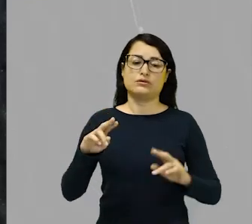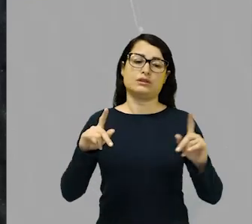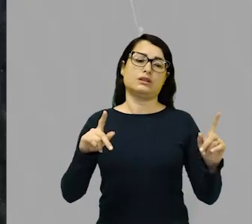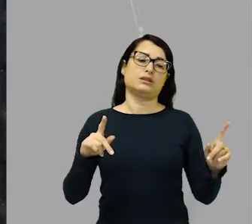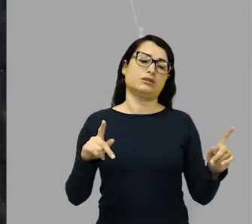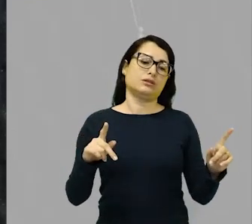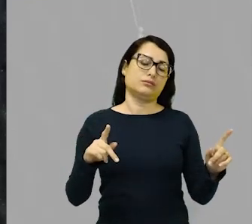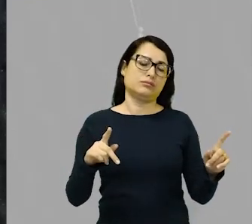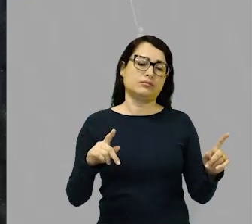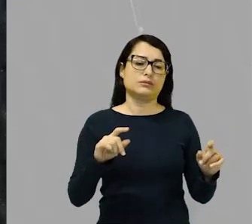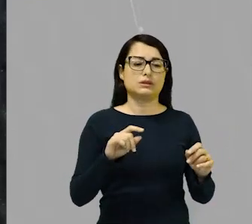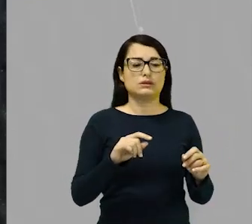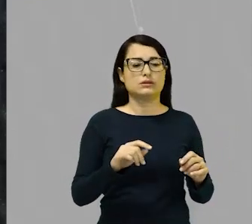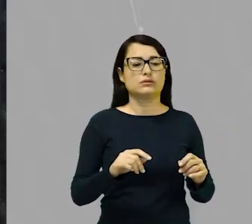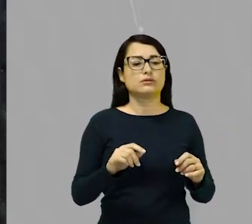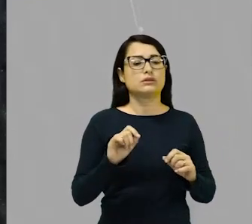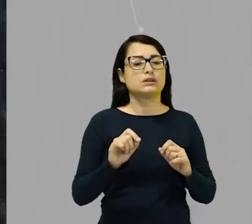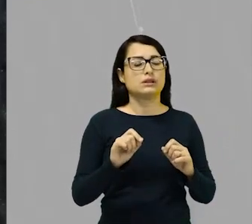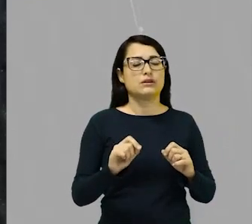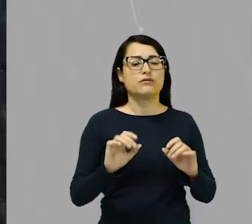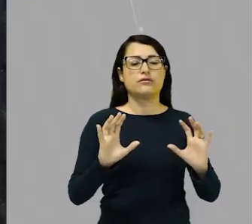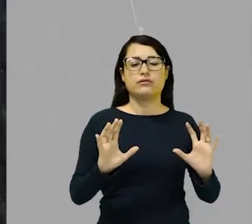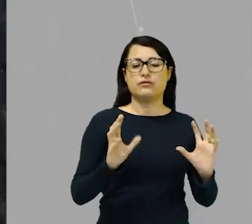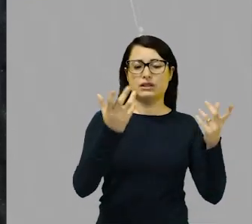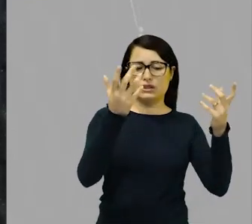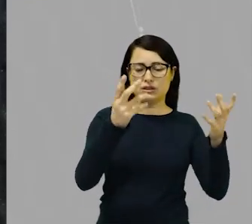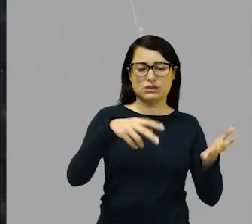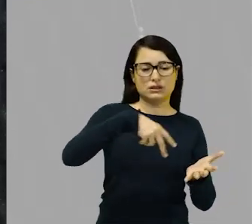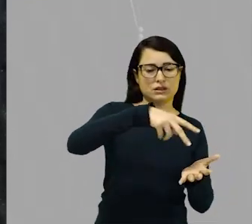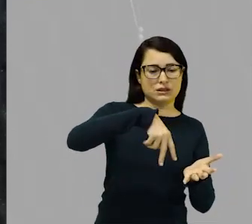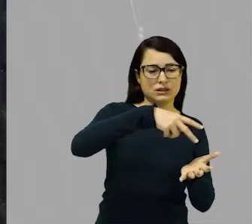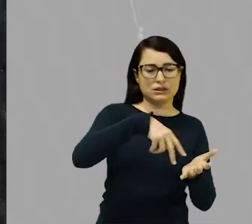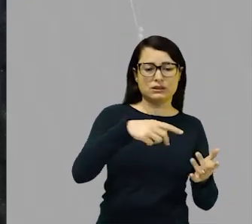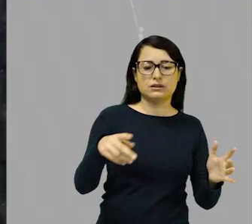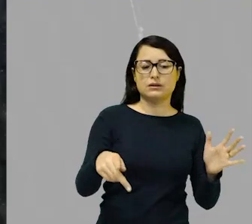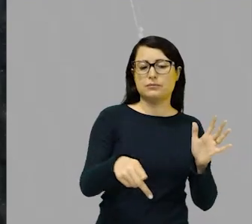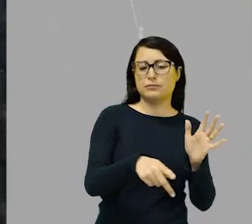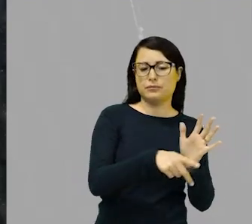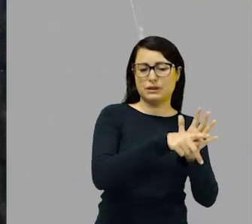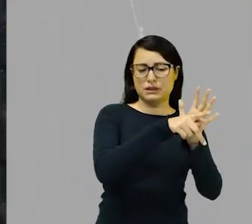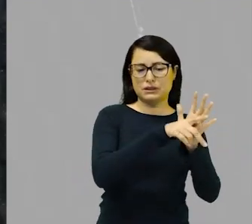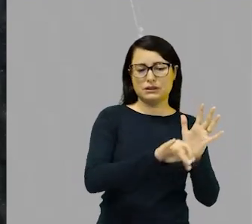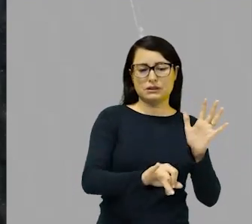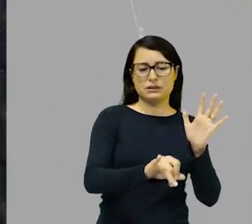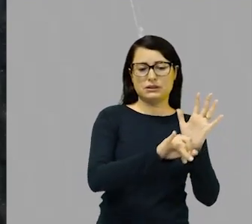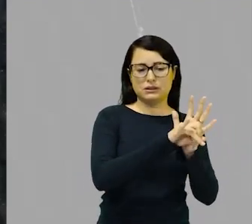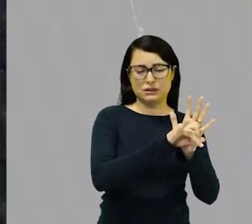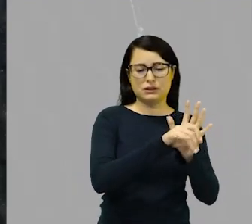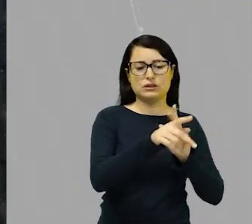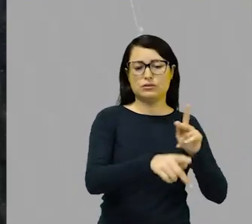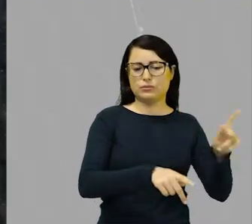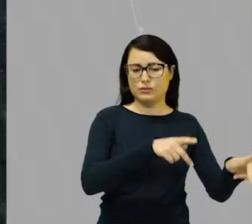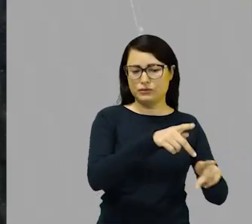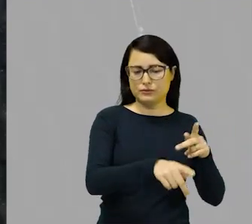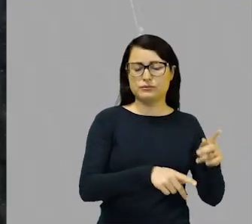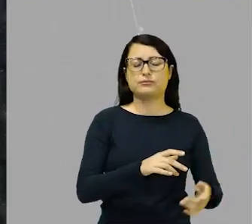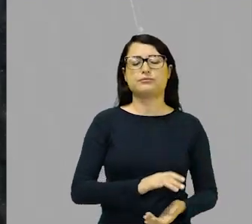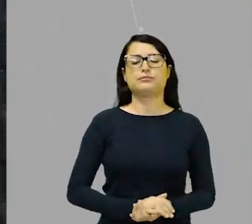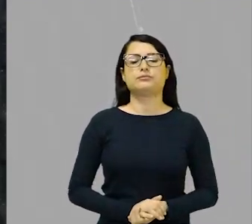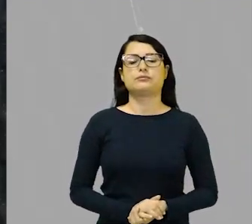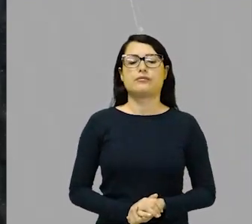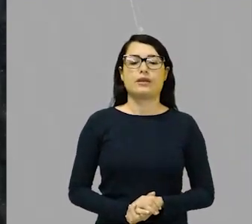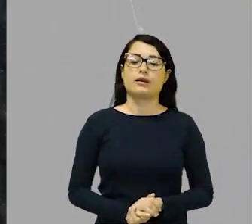Já significa ali uma manifestação, festas, danças que fazem parte da identidade de um povo. Então